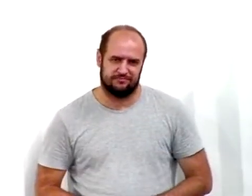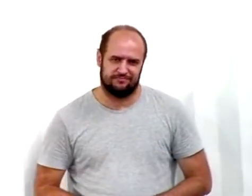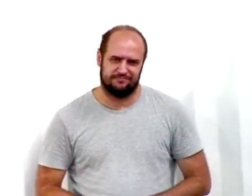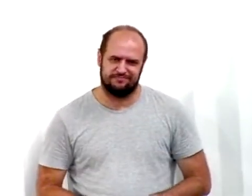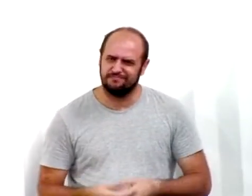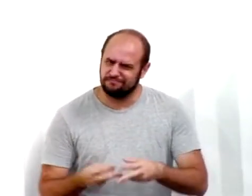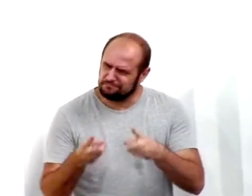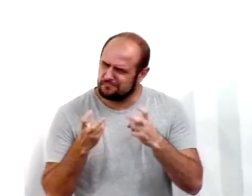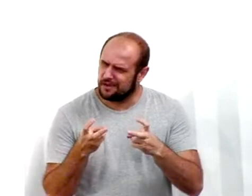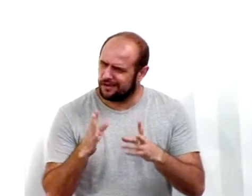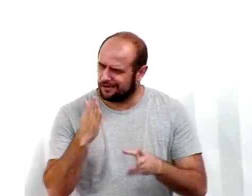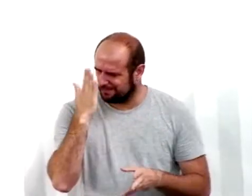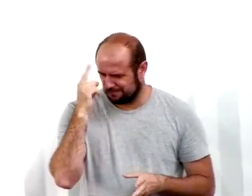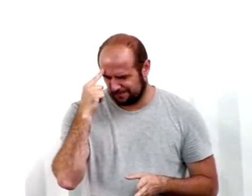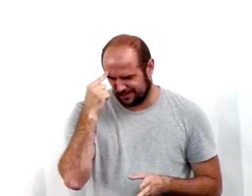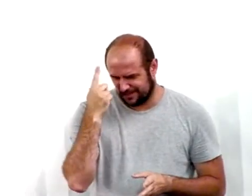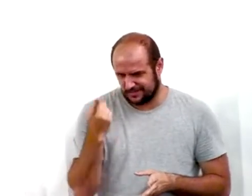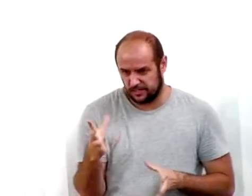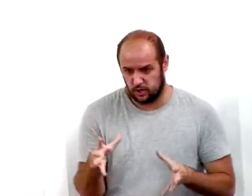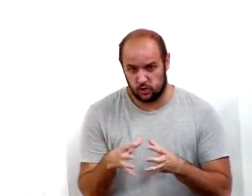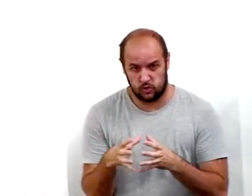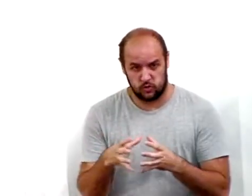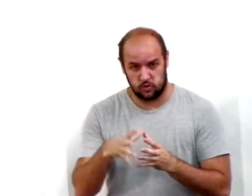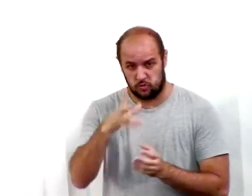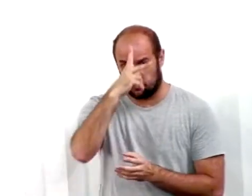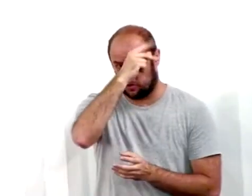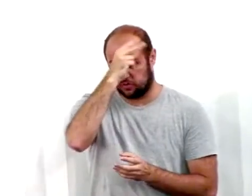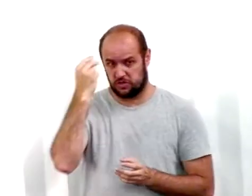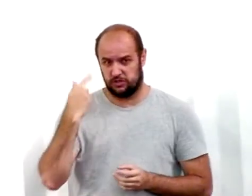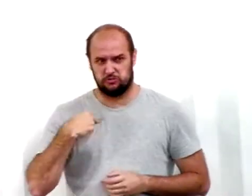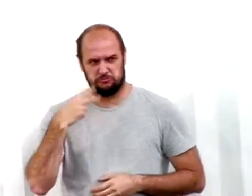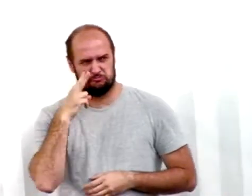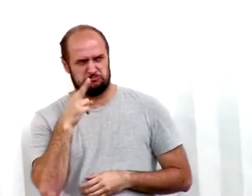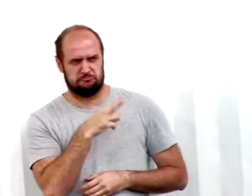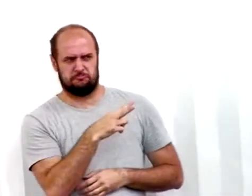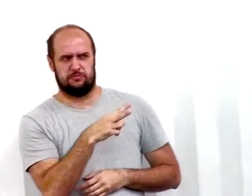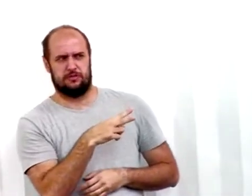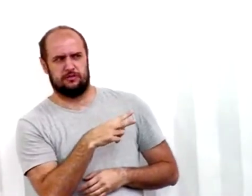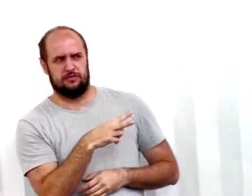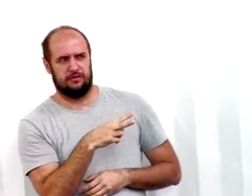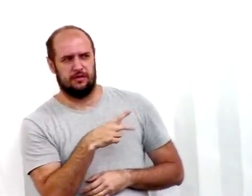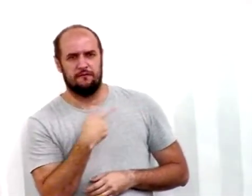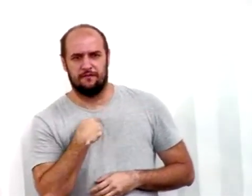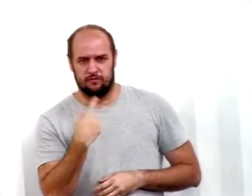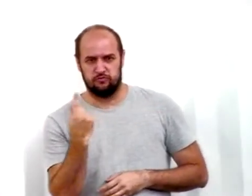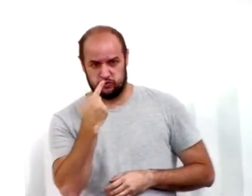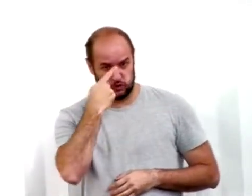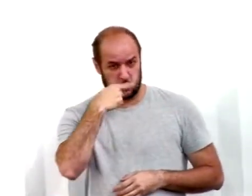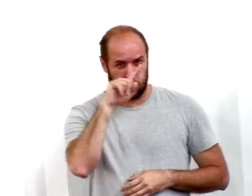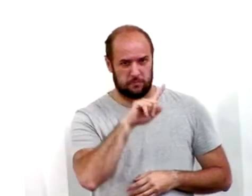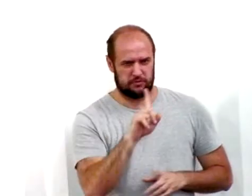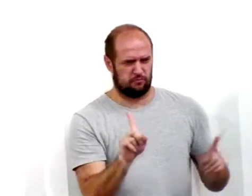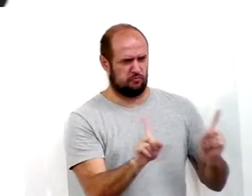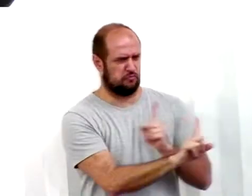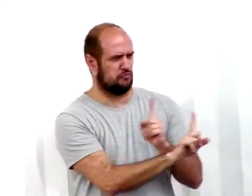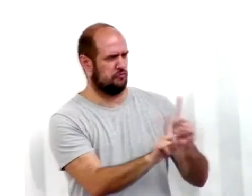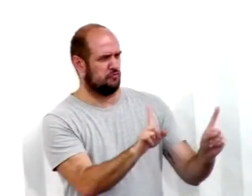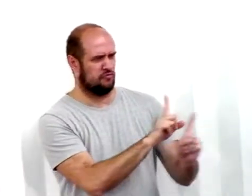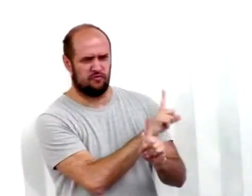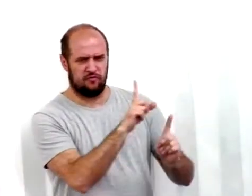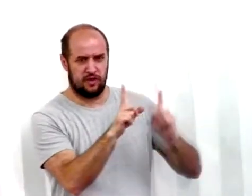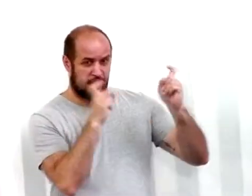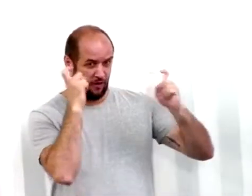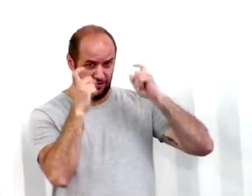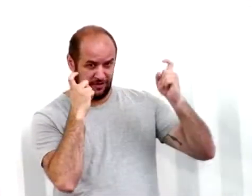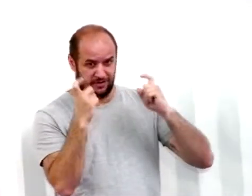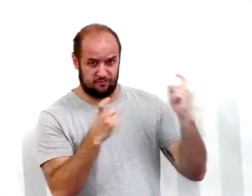Você já percebeu, talvez, num grupo de adolescentes, e eu fico observando, quando eu vou a um shopping, eles se reúnem